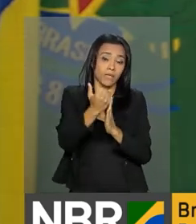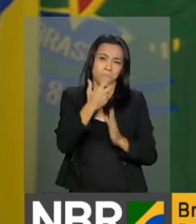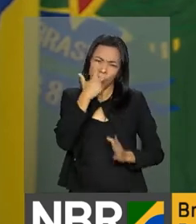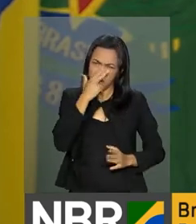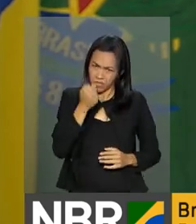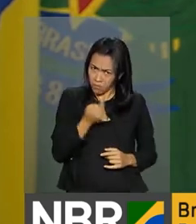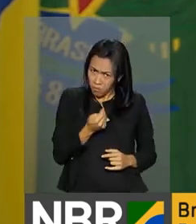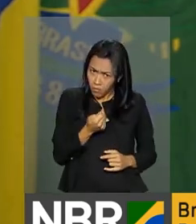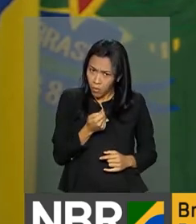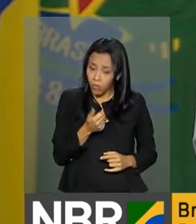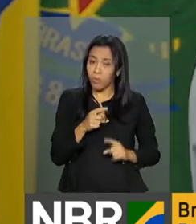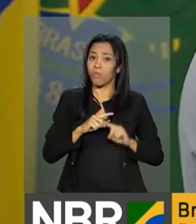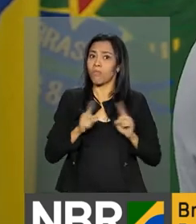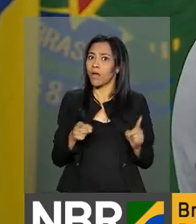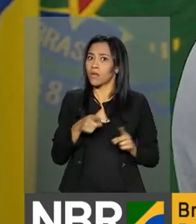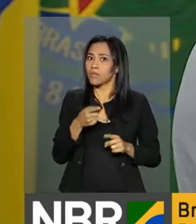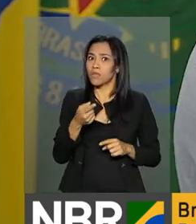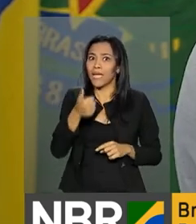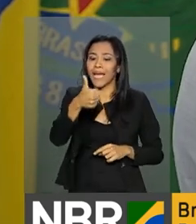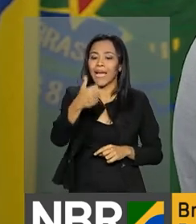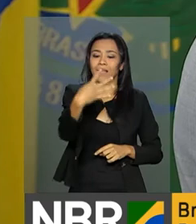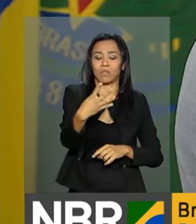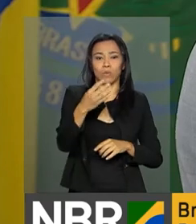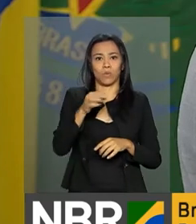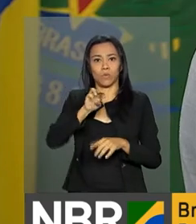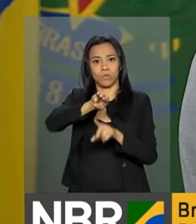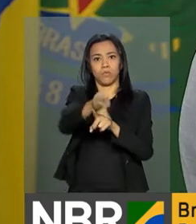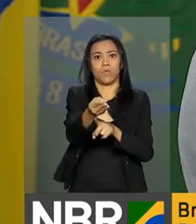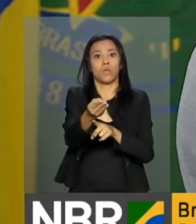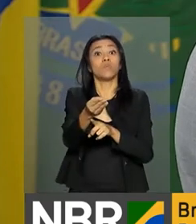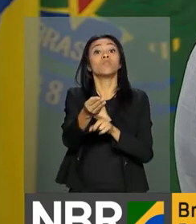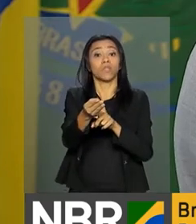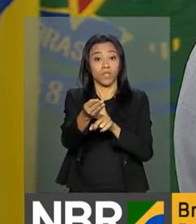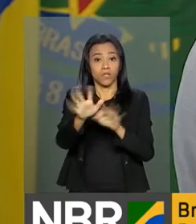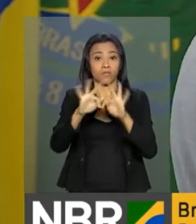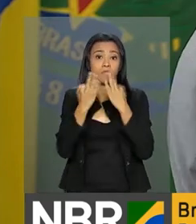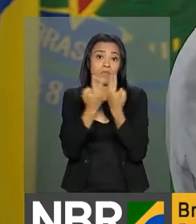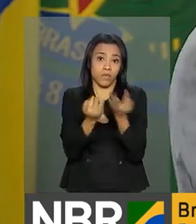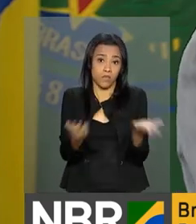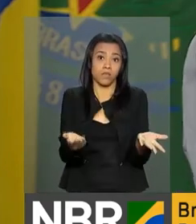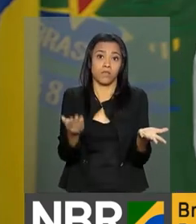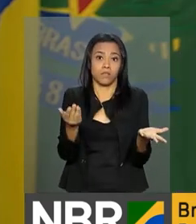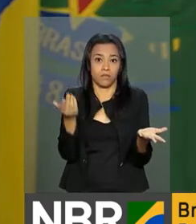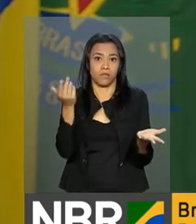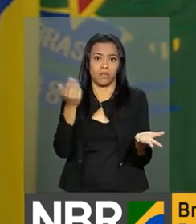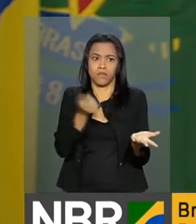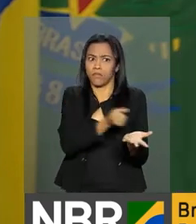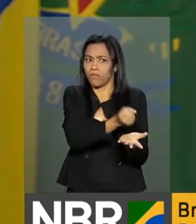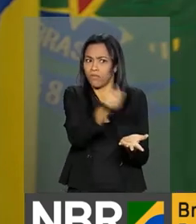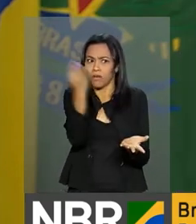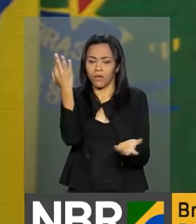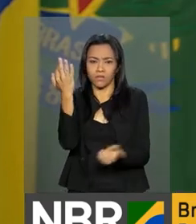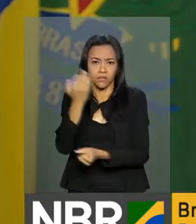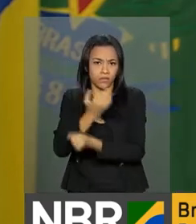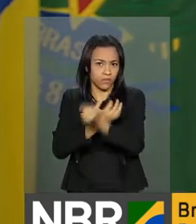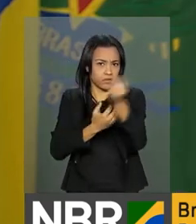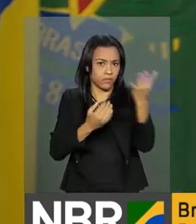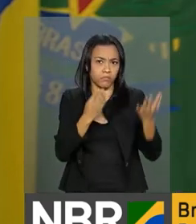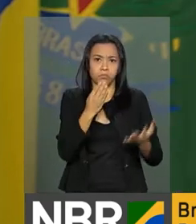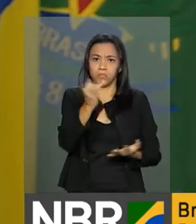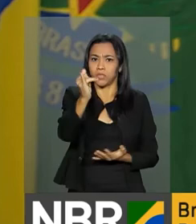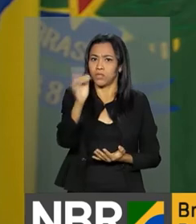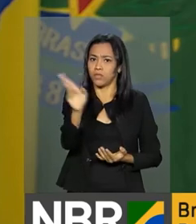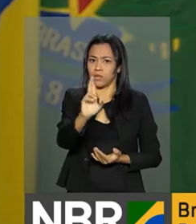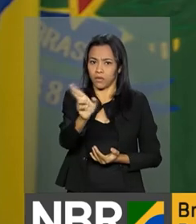pouco mas na oportunidade a 1 14 milhões de famílias isto venha a significar vários bilhões de reais ao